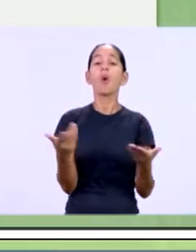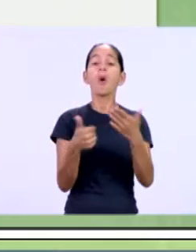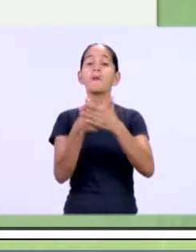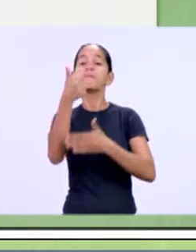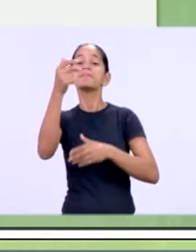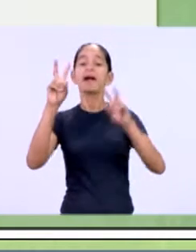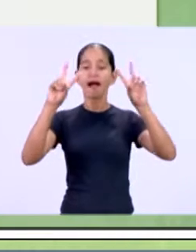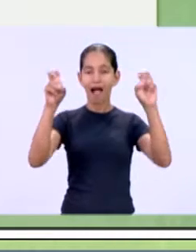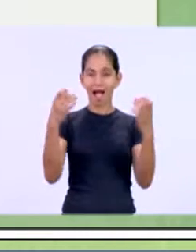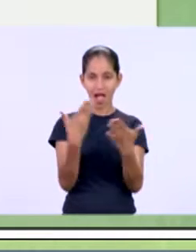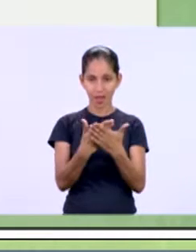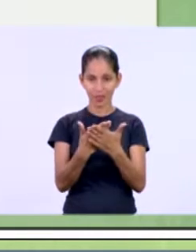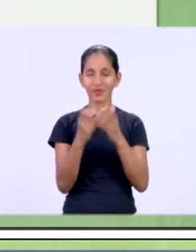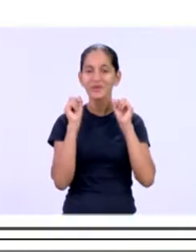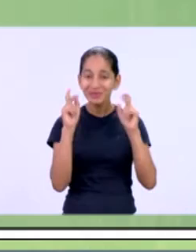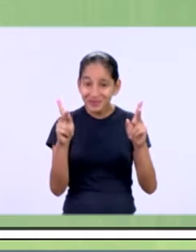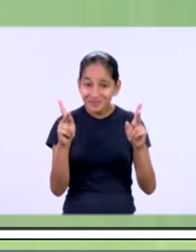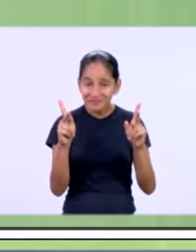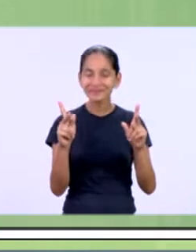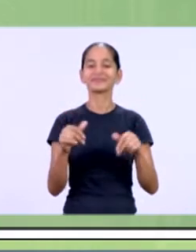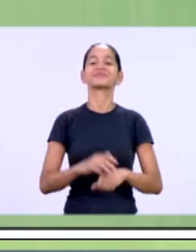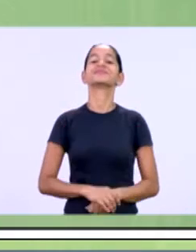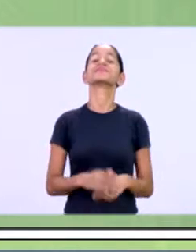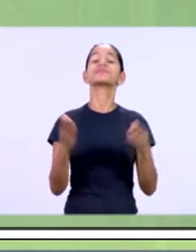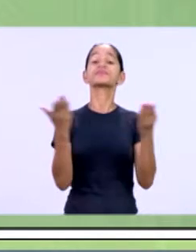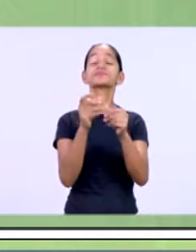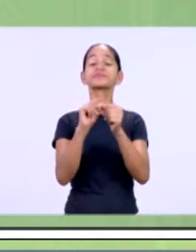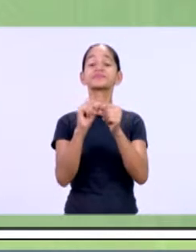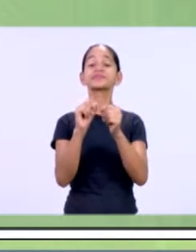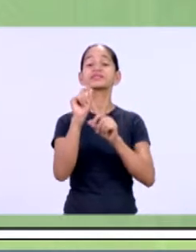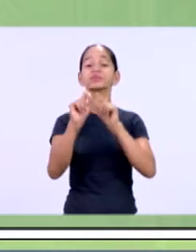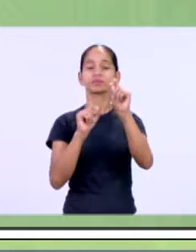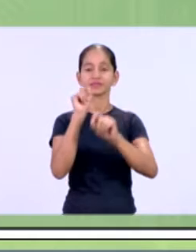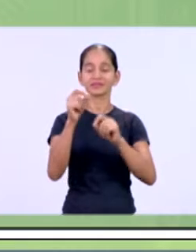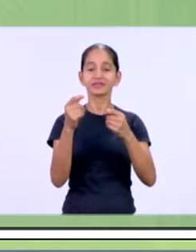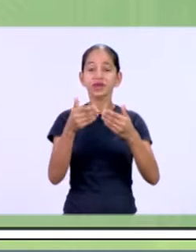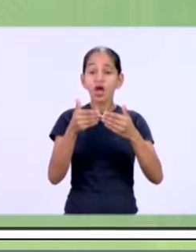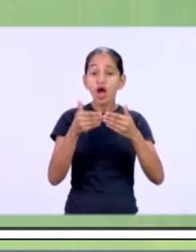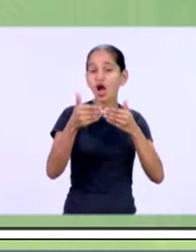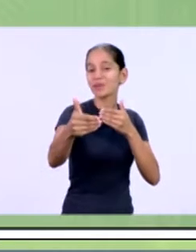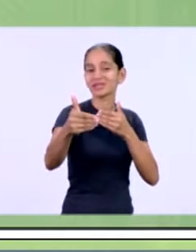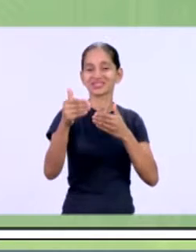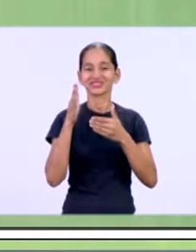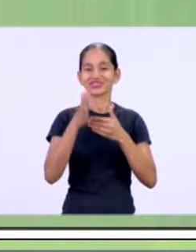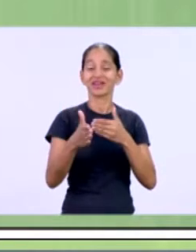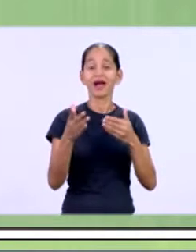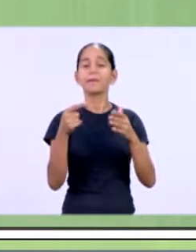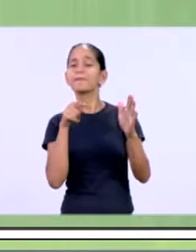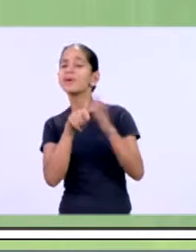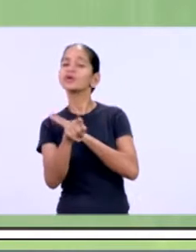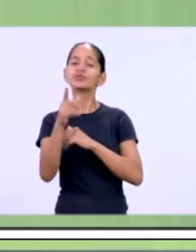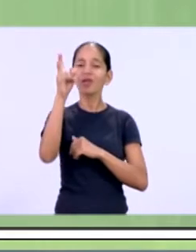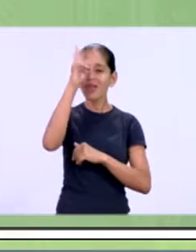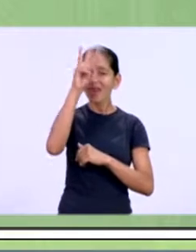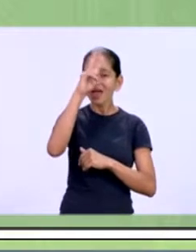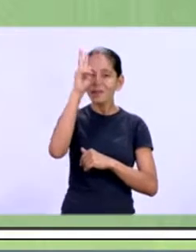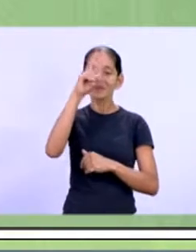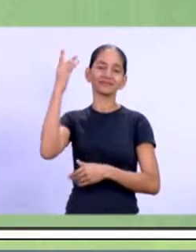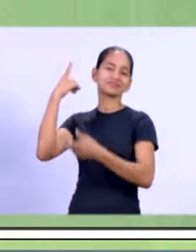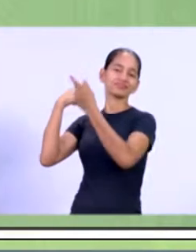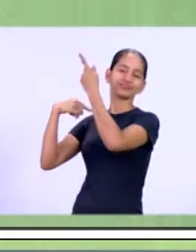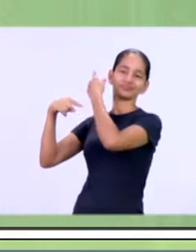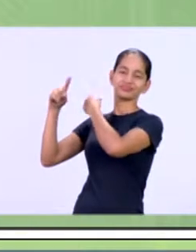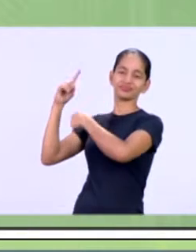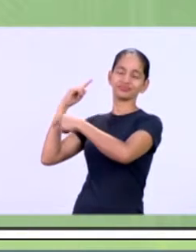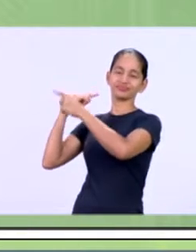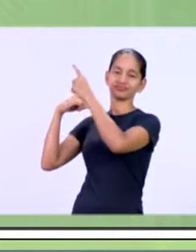primeira aula, ok? O que a gente, de cara, a gente perguntou, a gente fez